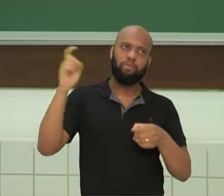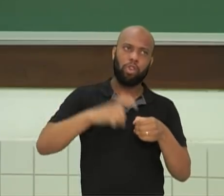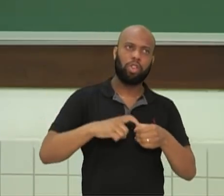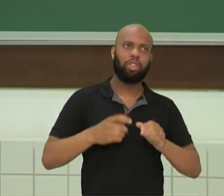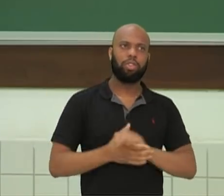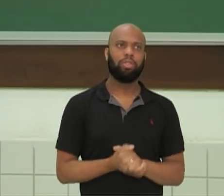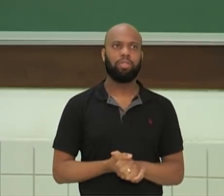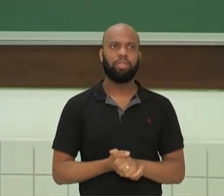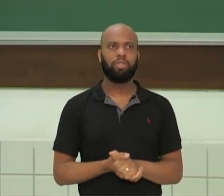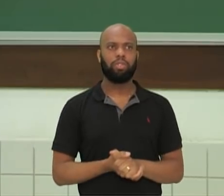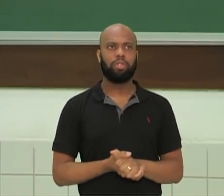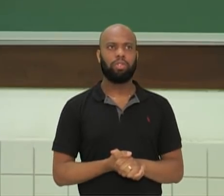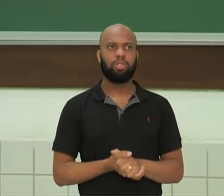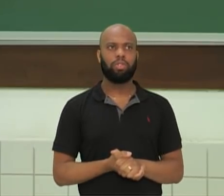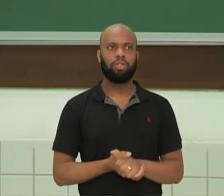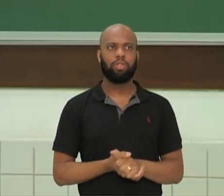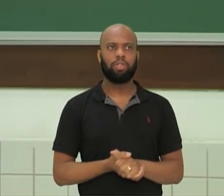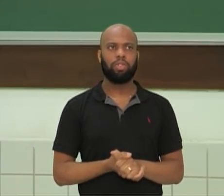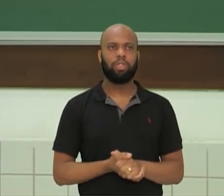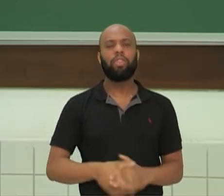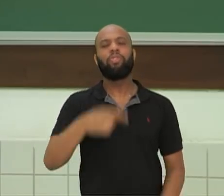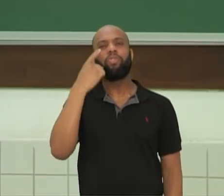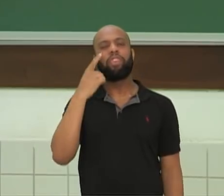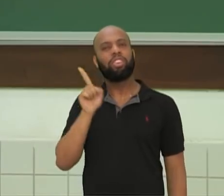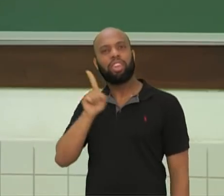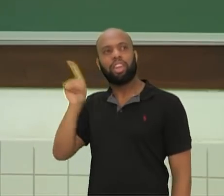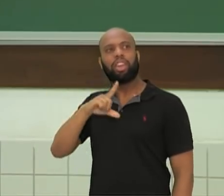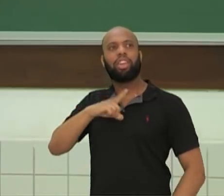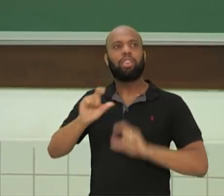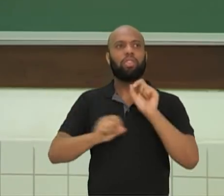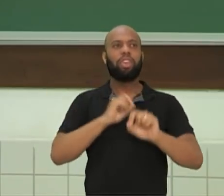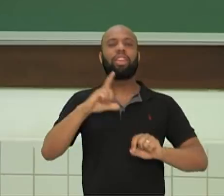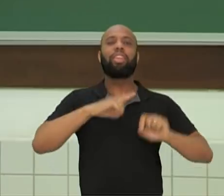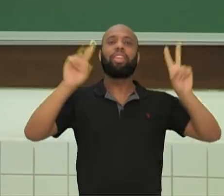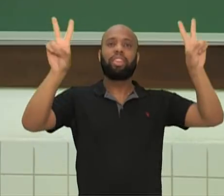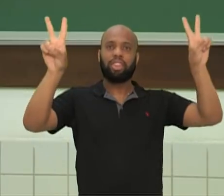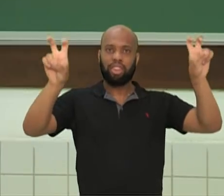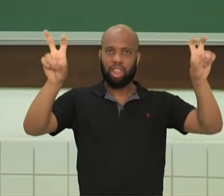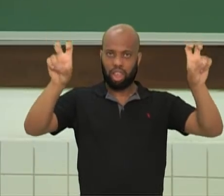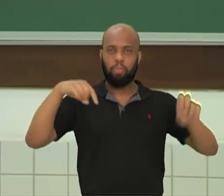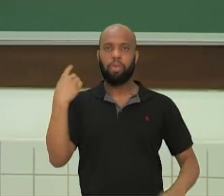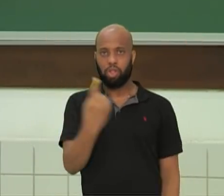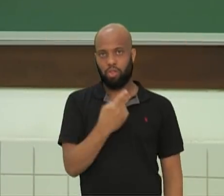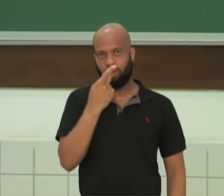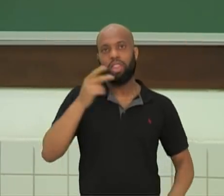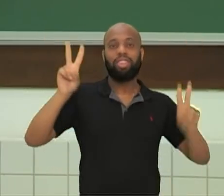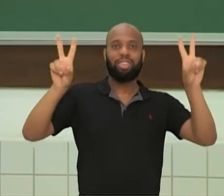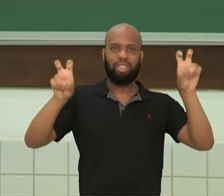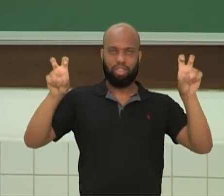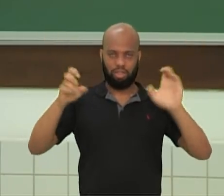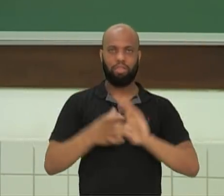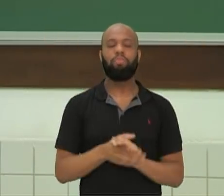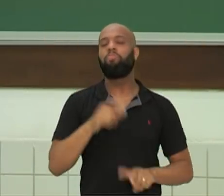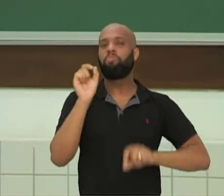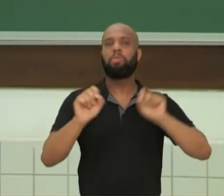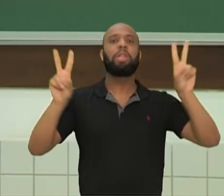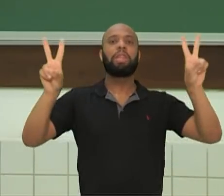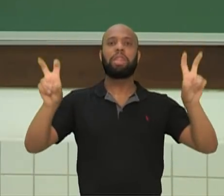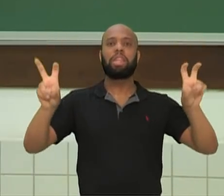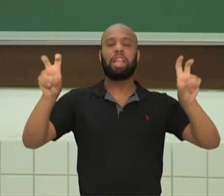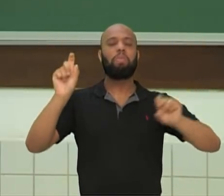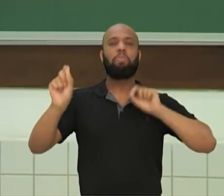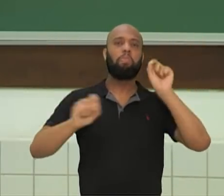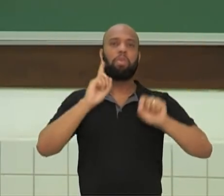aqui. Vejam, aqui nós temos o título, como nós chamamos, tá? O que é esse título?